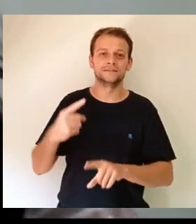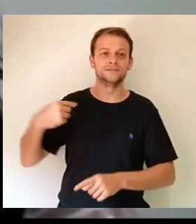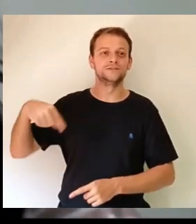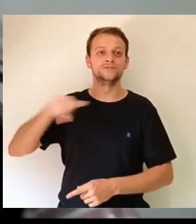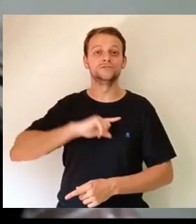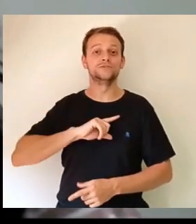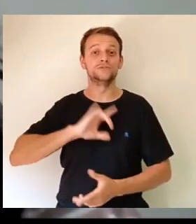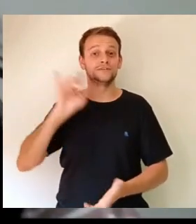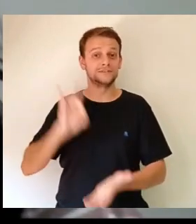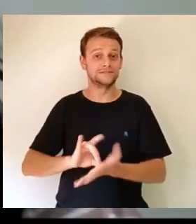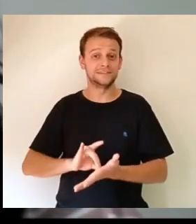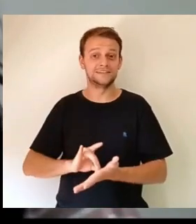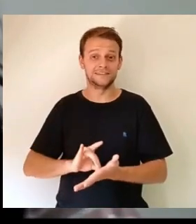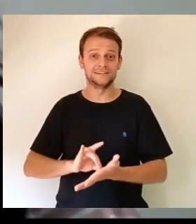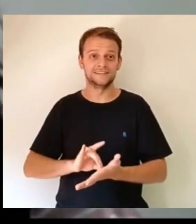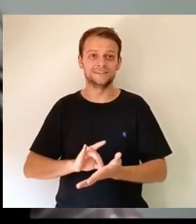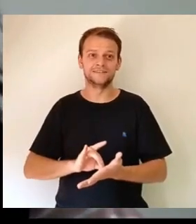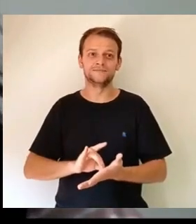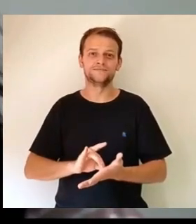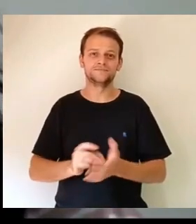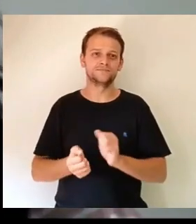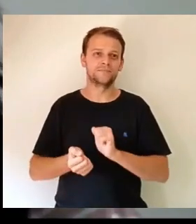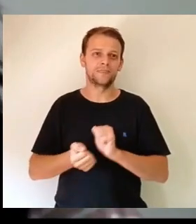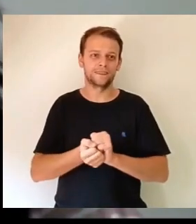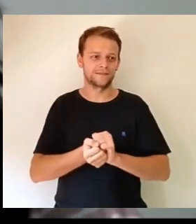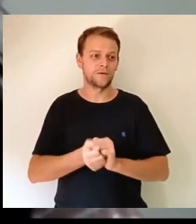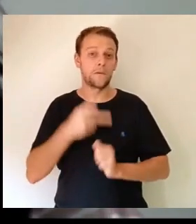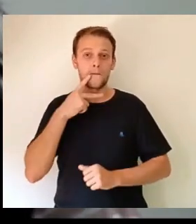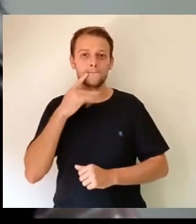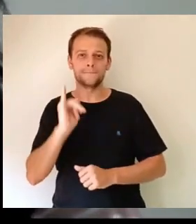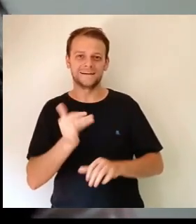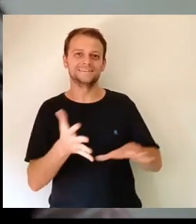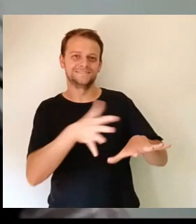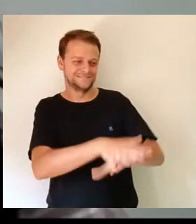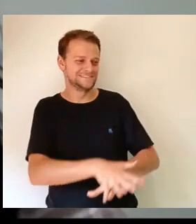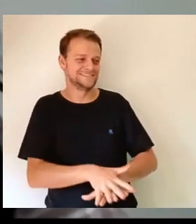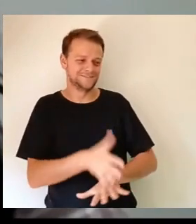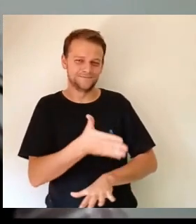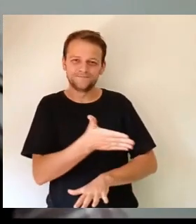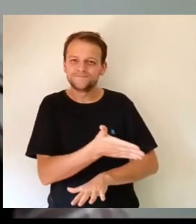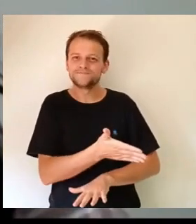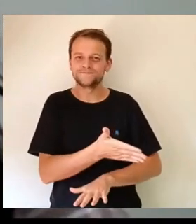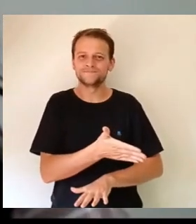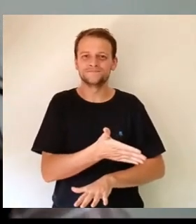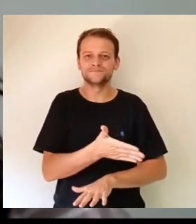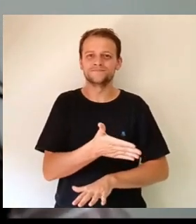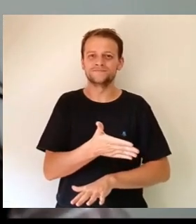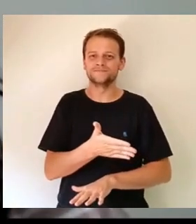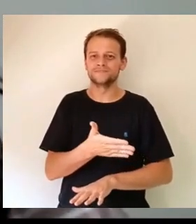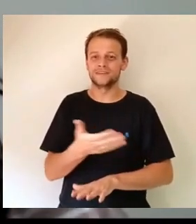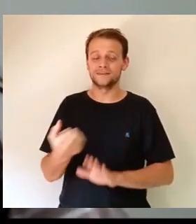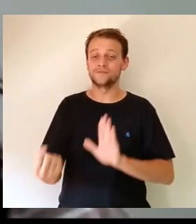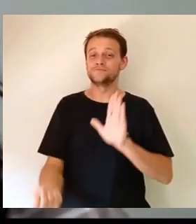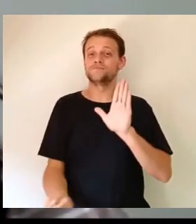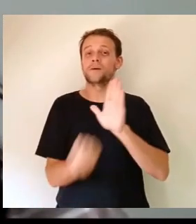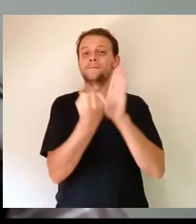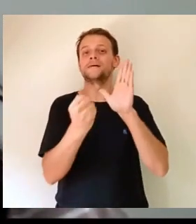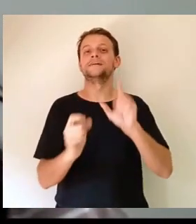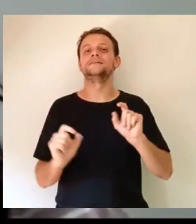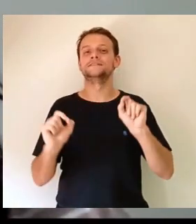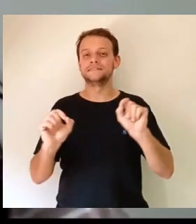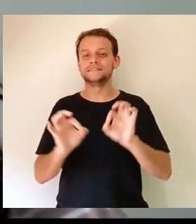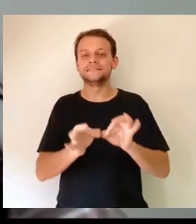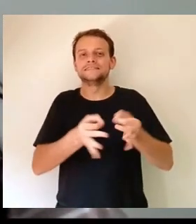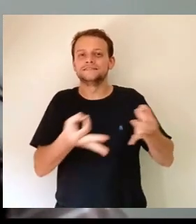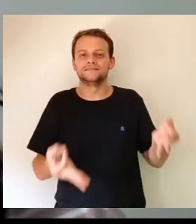muito, já que nós, junto, na verdade, com ele, né, que por isso que a gente fala o pai da inclusão, porque acho que o que ele deixa para a gente